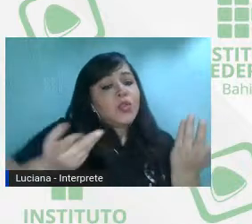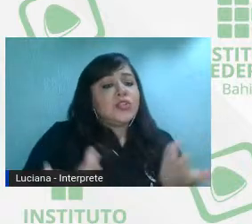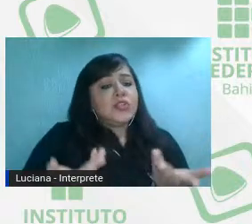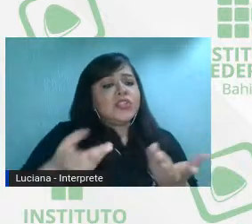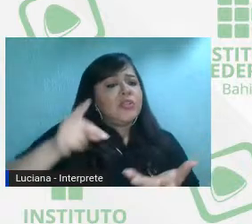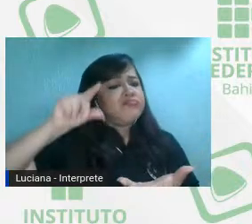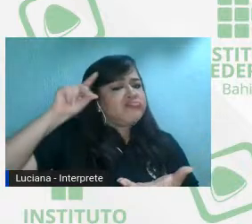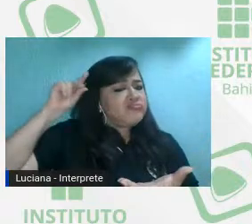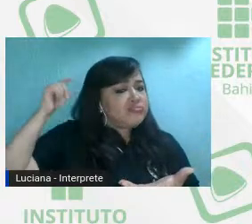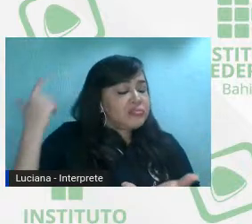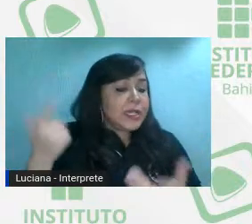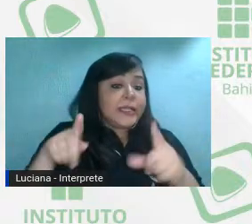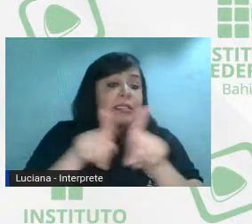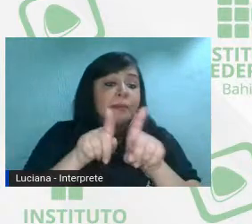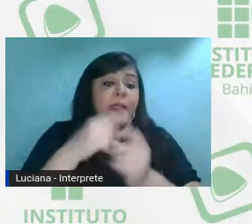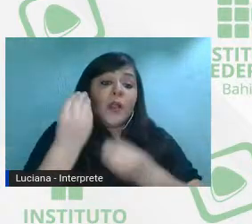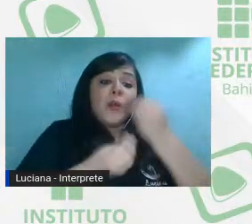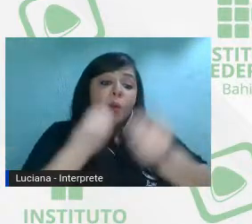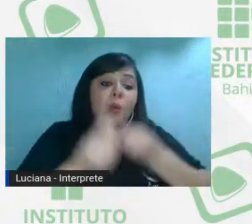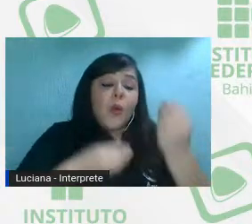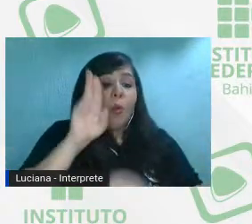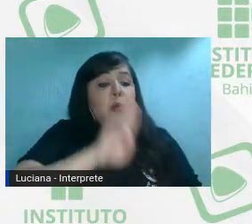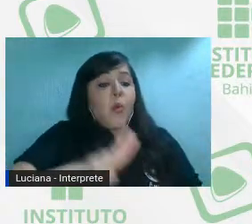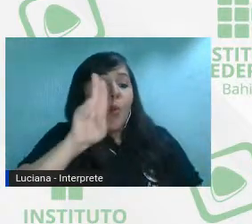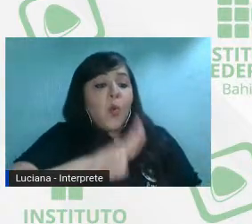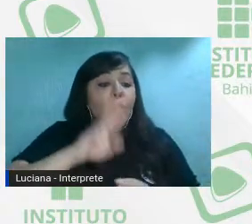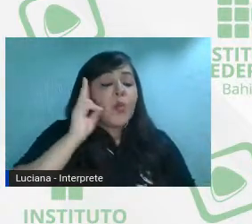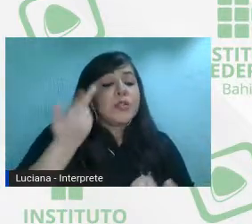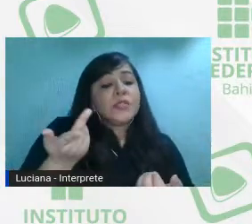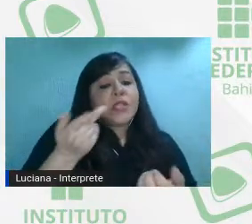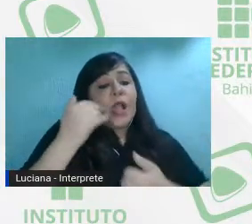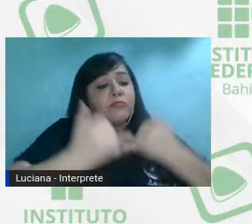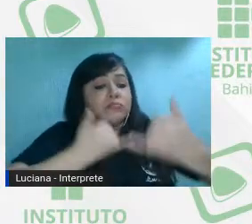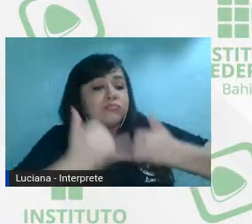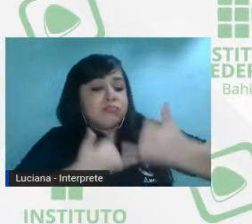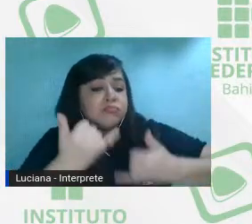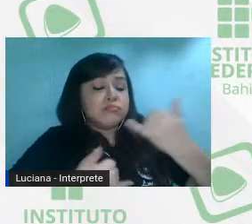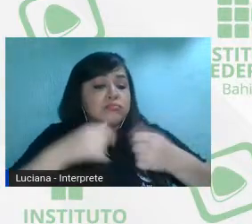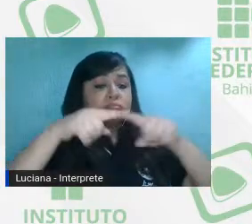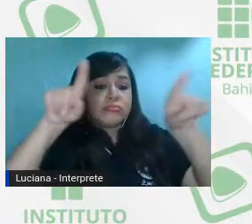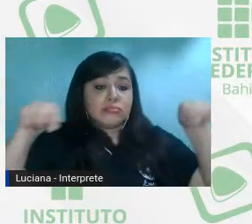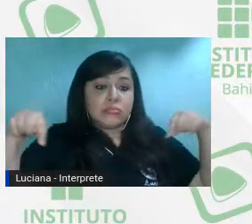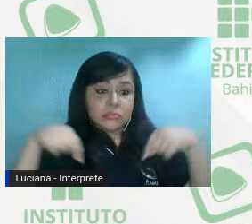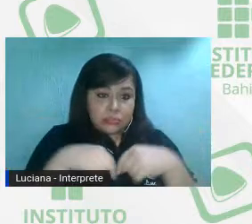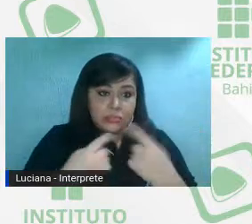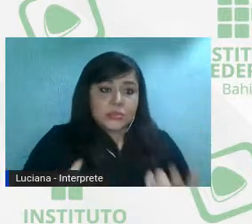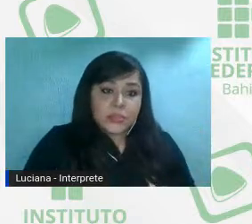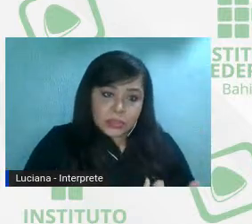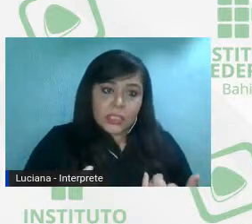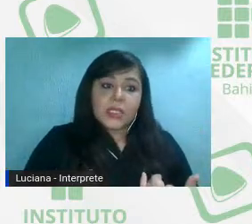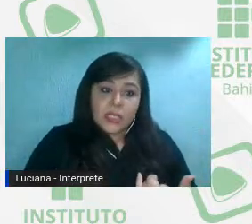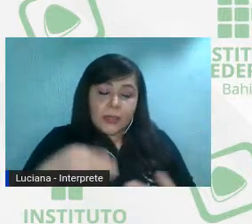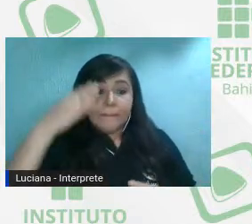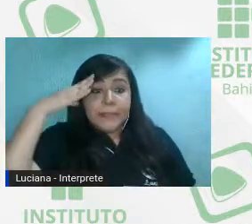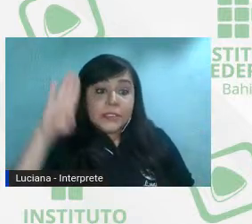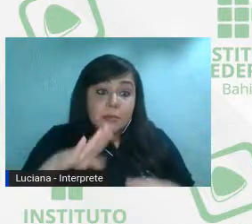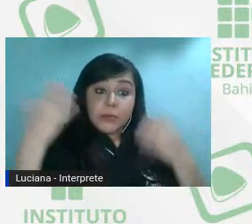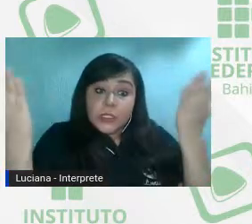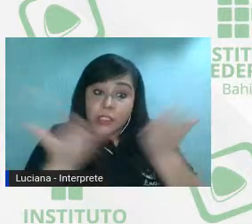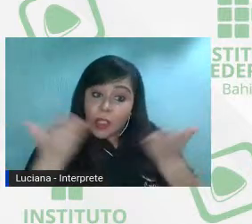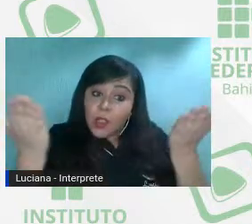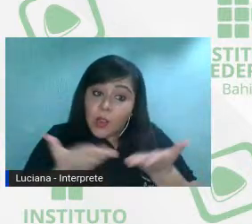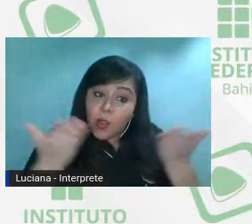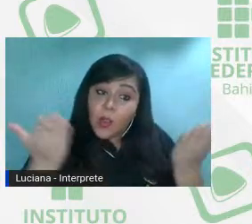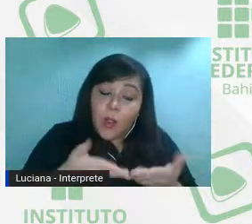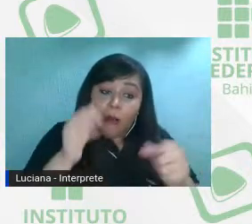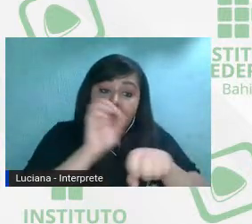de aula, principalmente agora, no momento de pandemia, em que